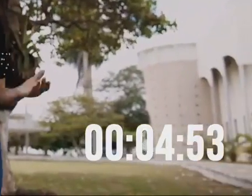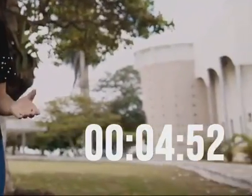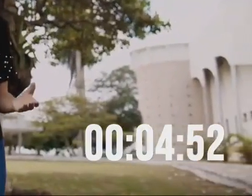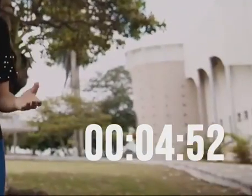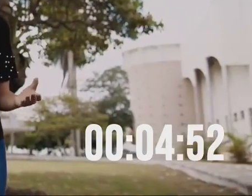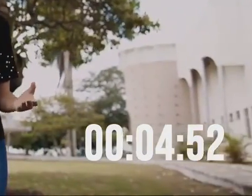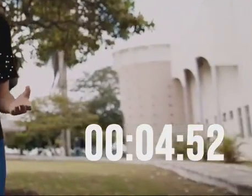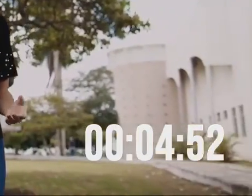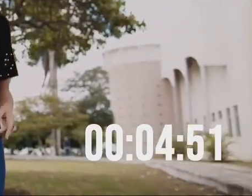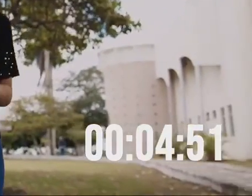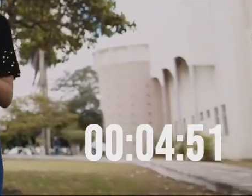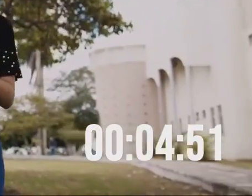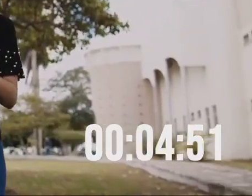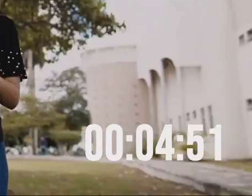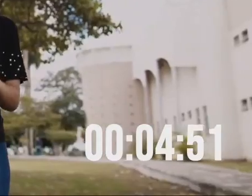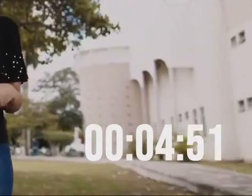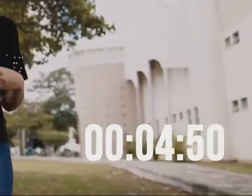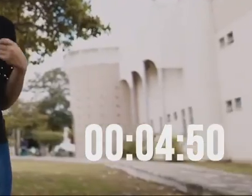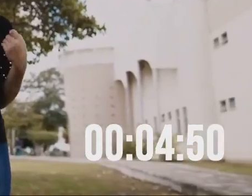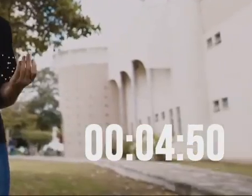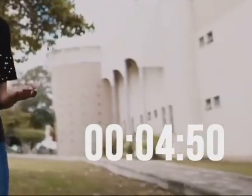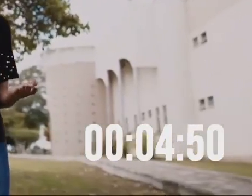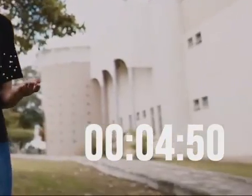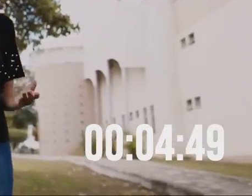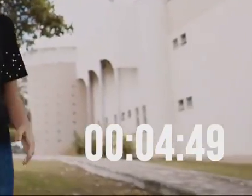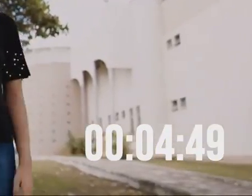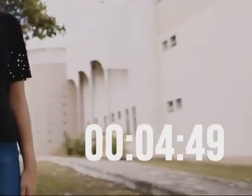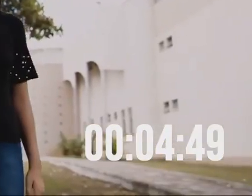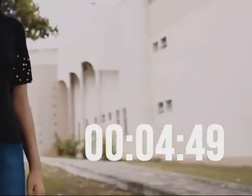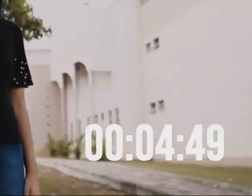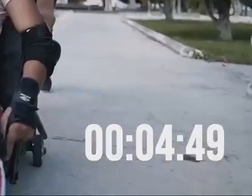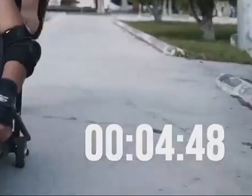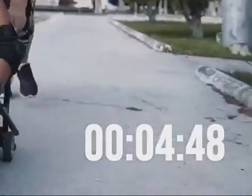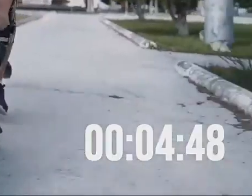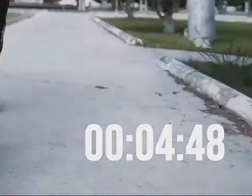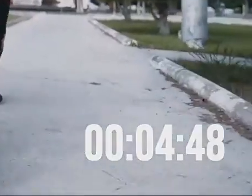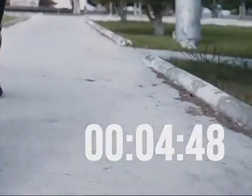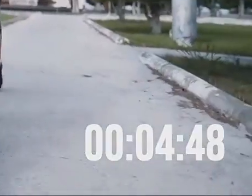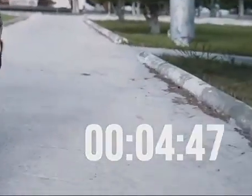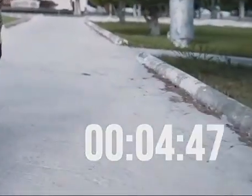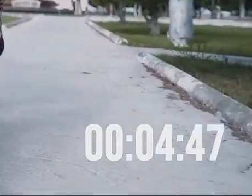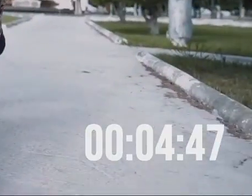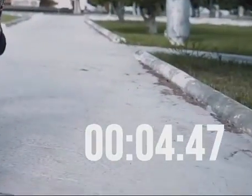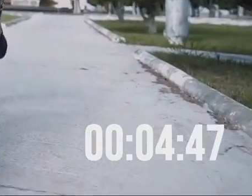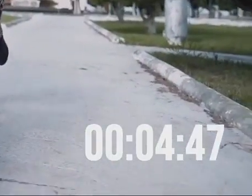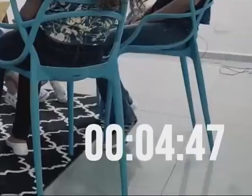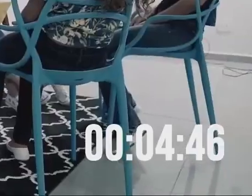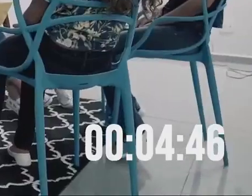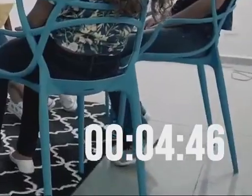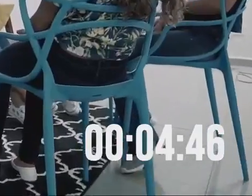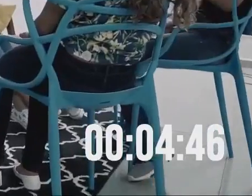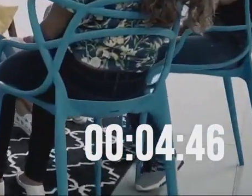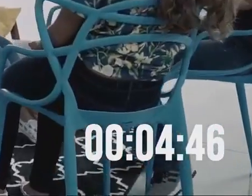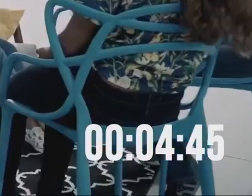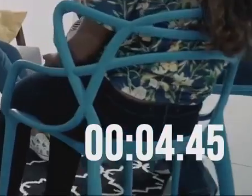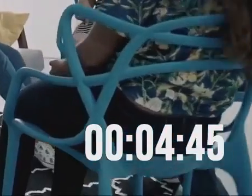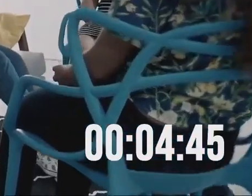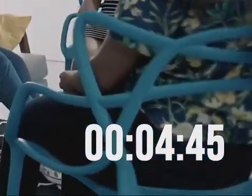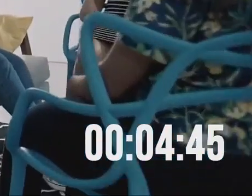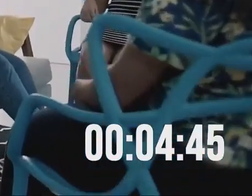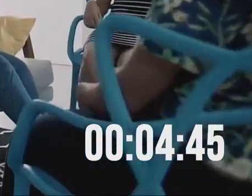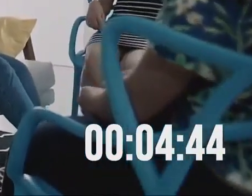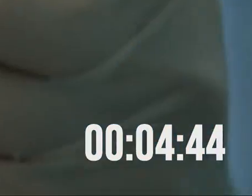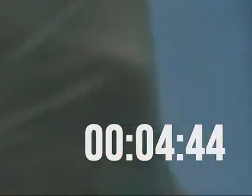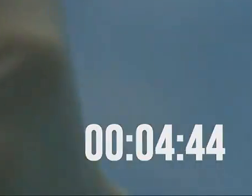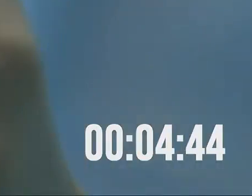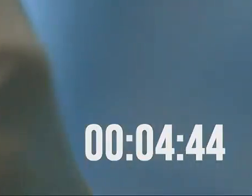diferente por diversas razões. Uma delas é por possibilitar que você estude e viva no mesmo lugar. É isso mesmo. Parte da